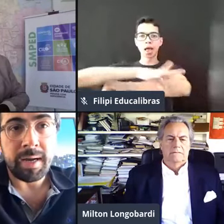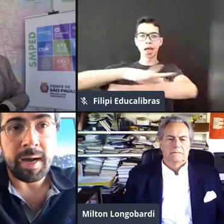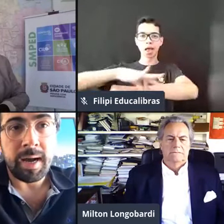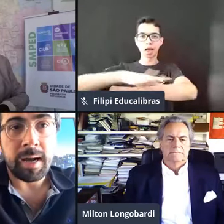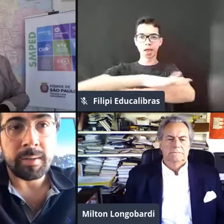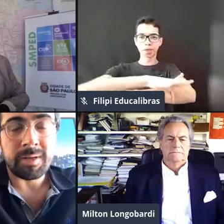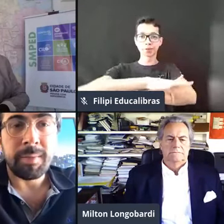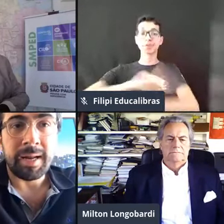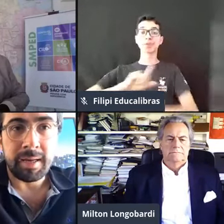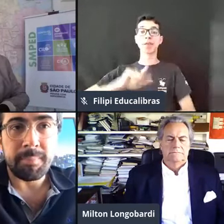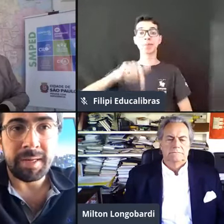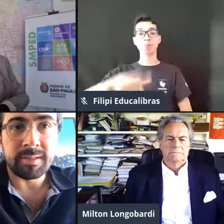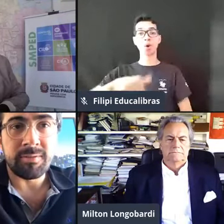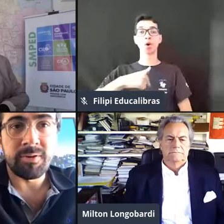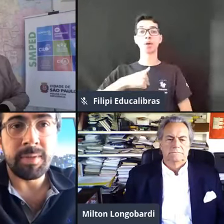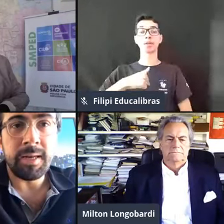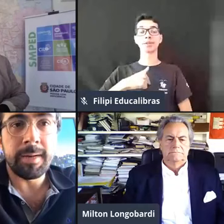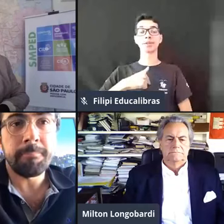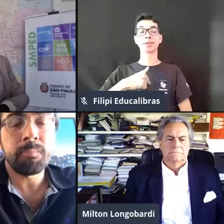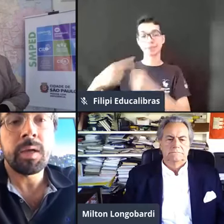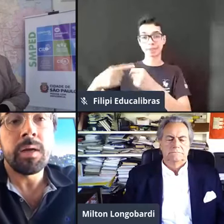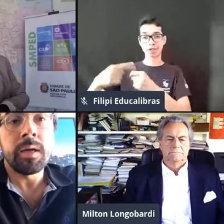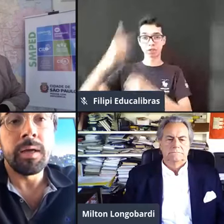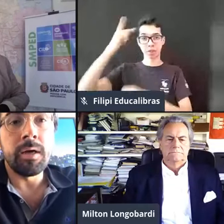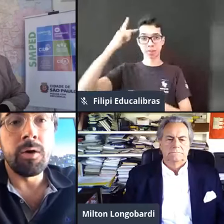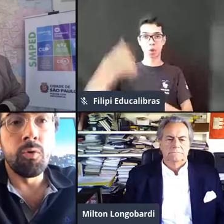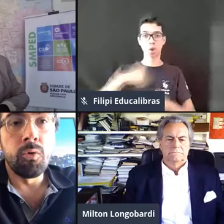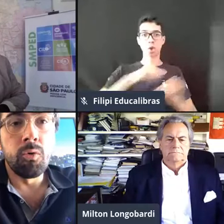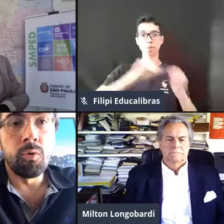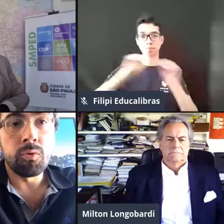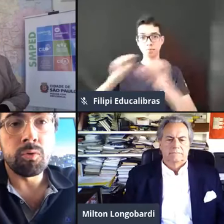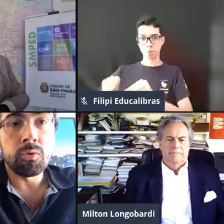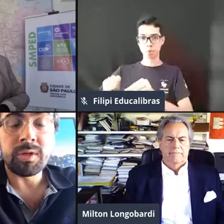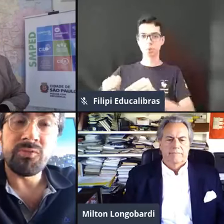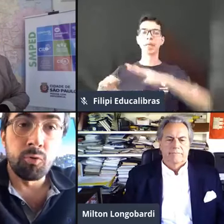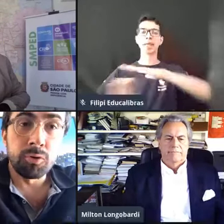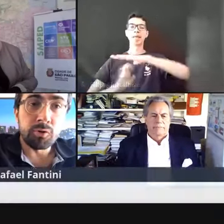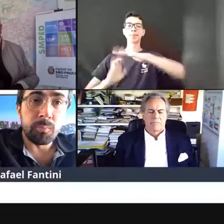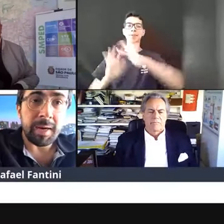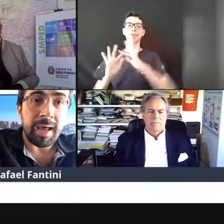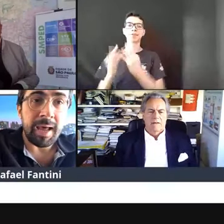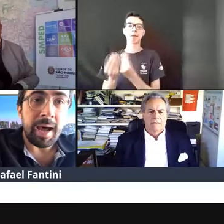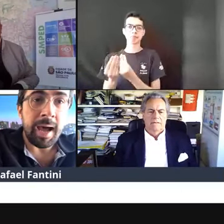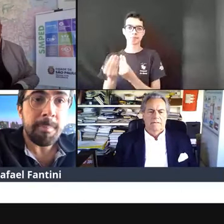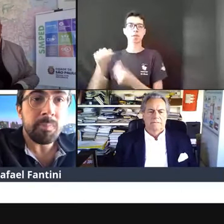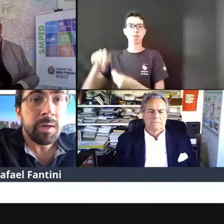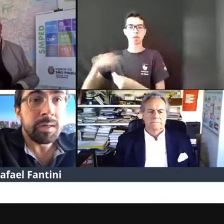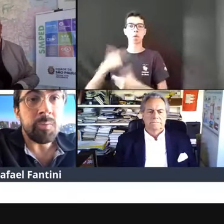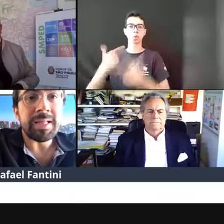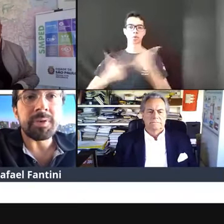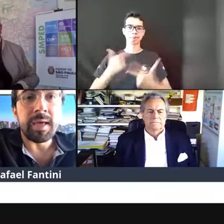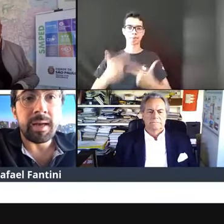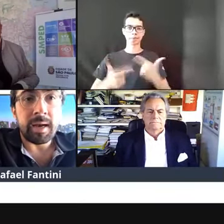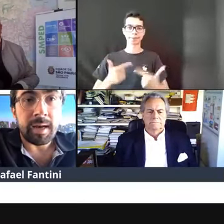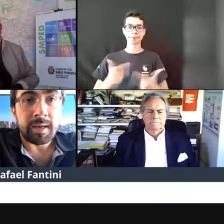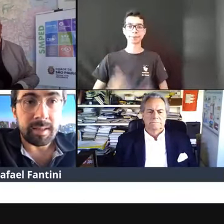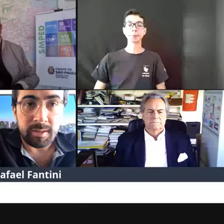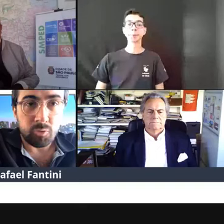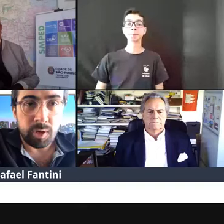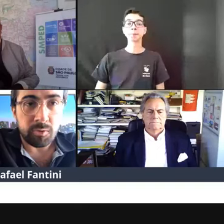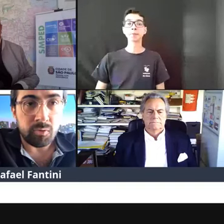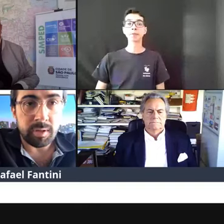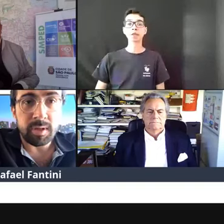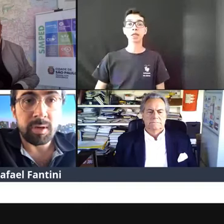interior para trabalhar na empresa da família, eu transferi o curso para lá, não me adaptei